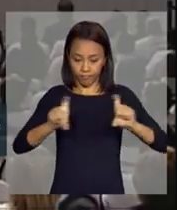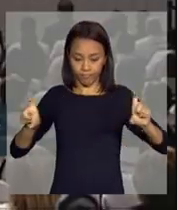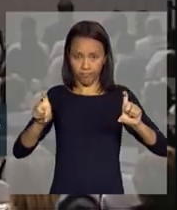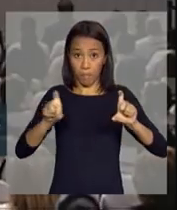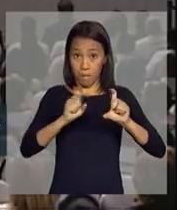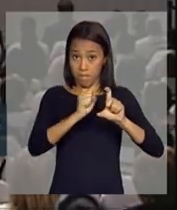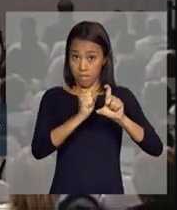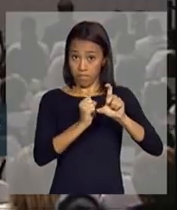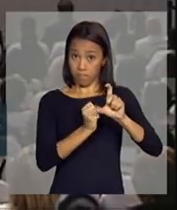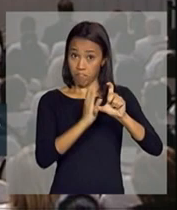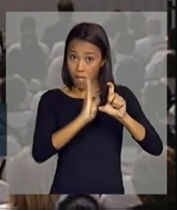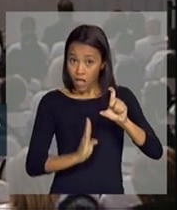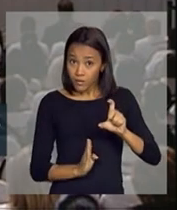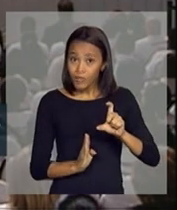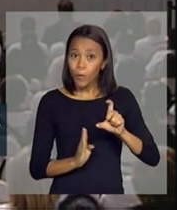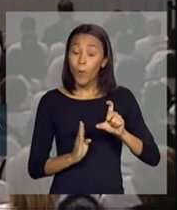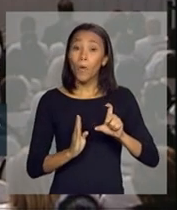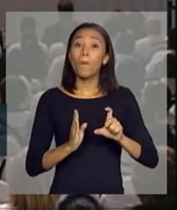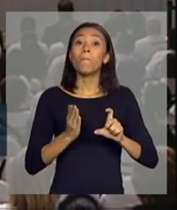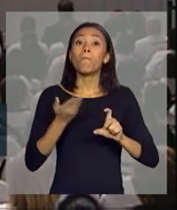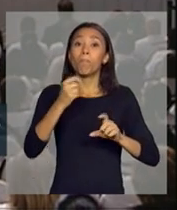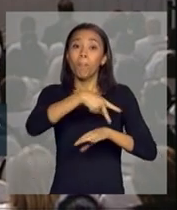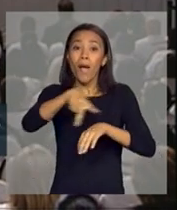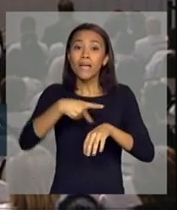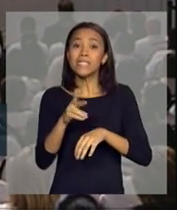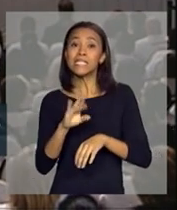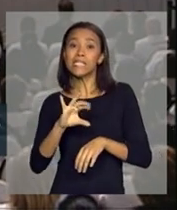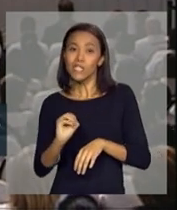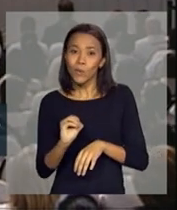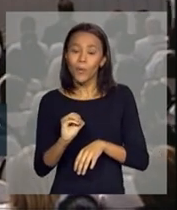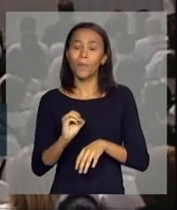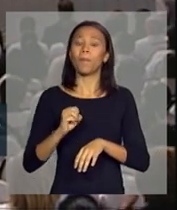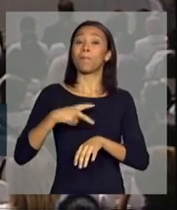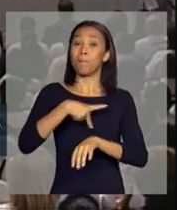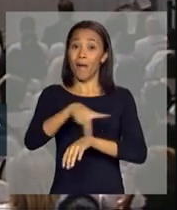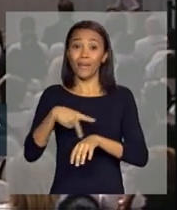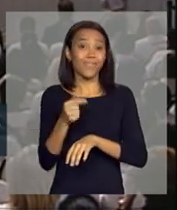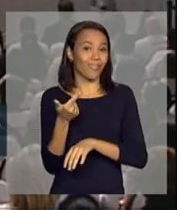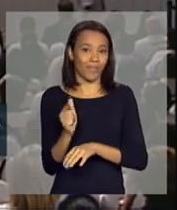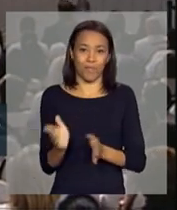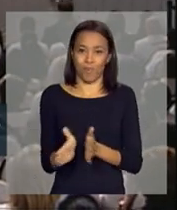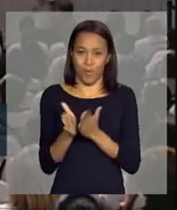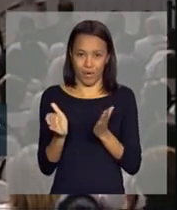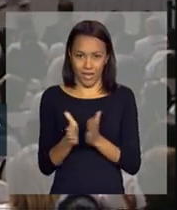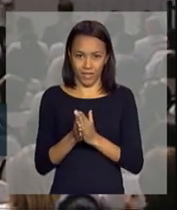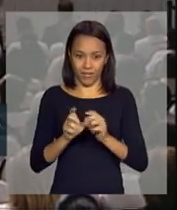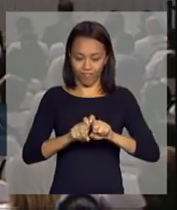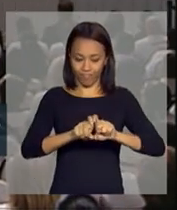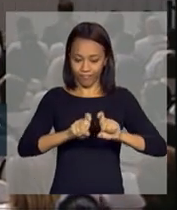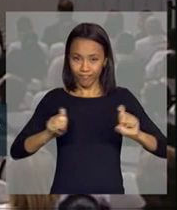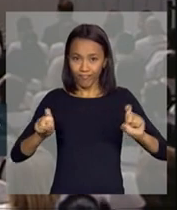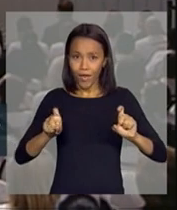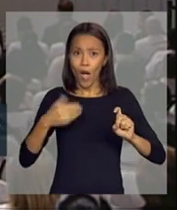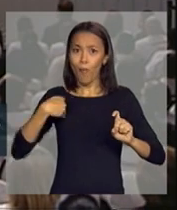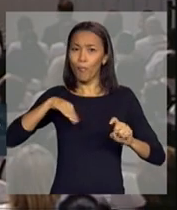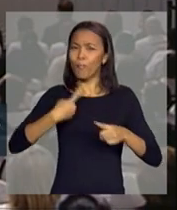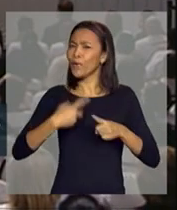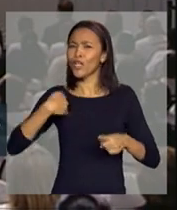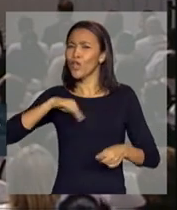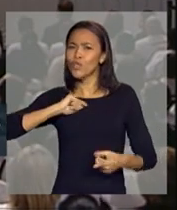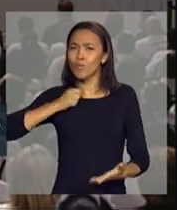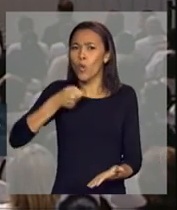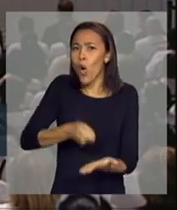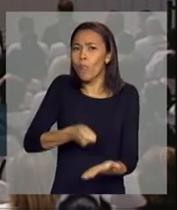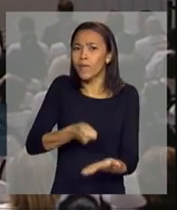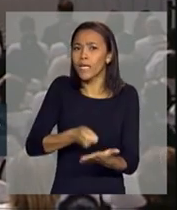Brasil, país rico, é país sem pobreza. Por que que nós somos obrigados a